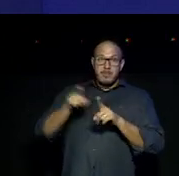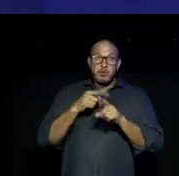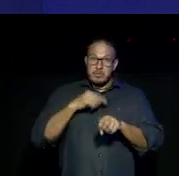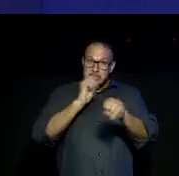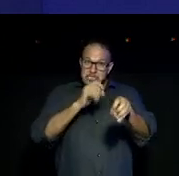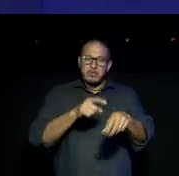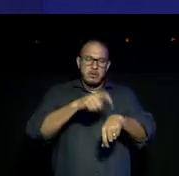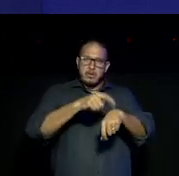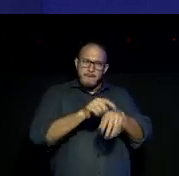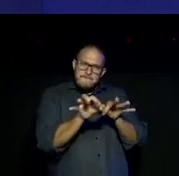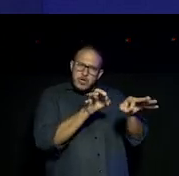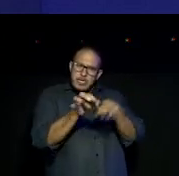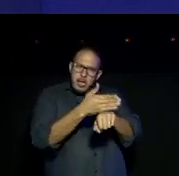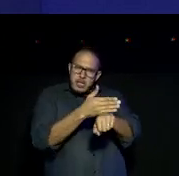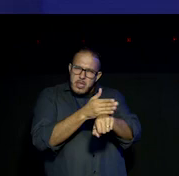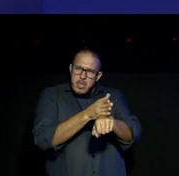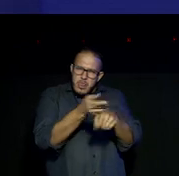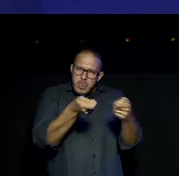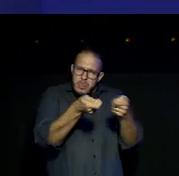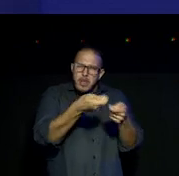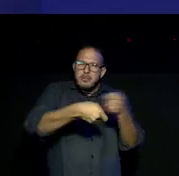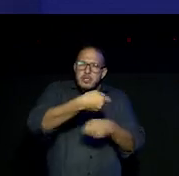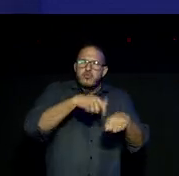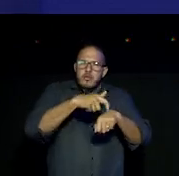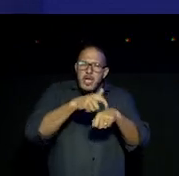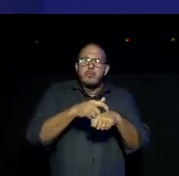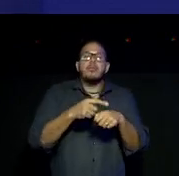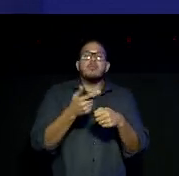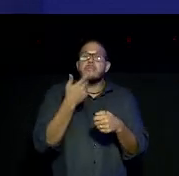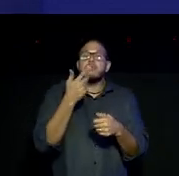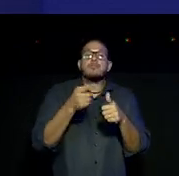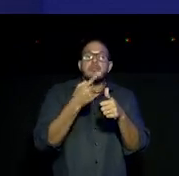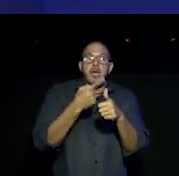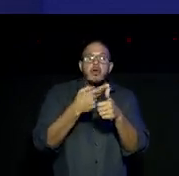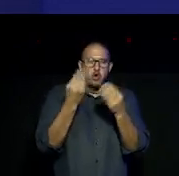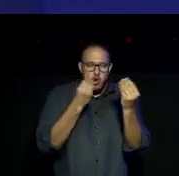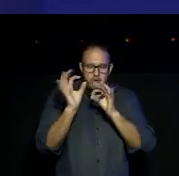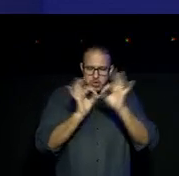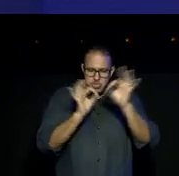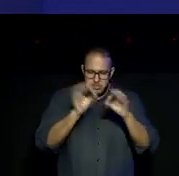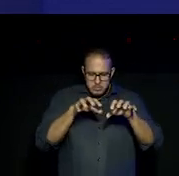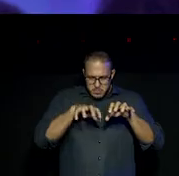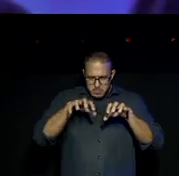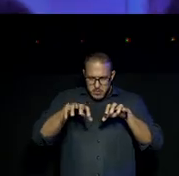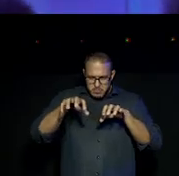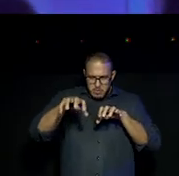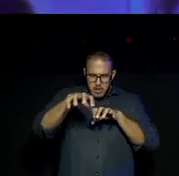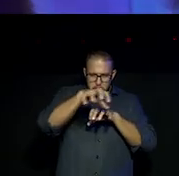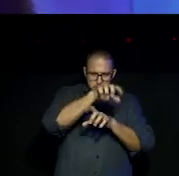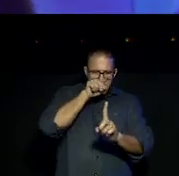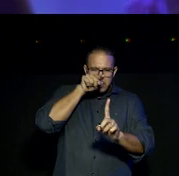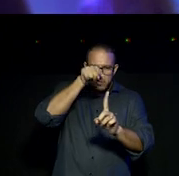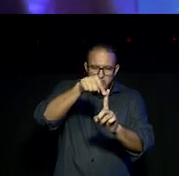inclusive eu falo sobre isso. A primeira conjectura, onde eu quero chegar com tudo isso, para depois ir fazendo círculos concêntricos e chegar